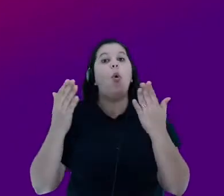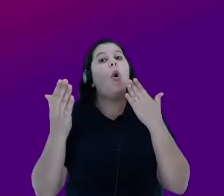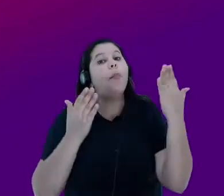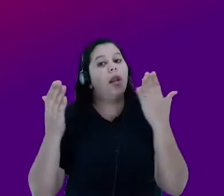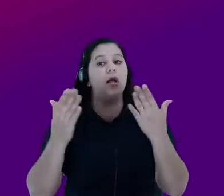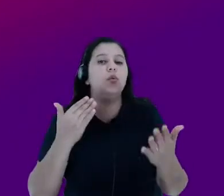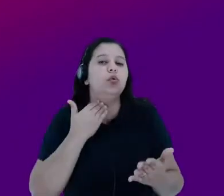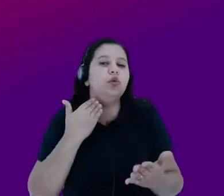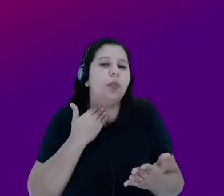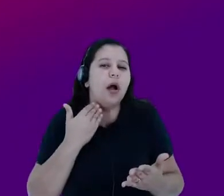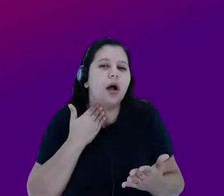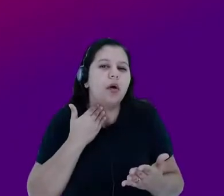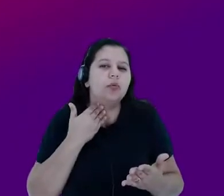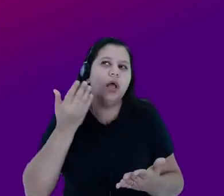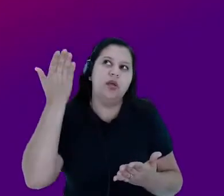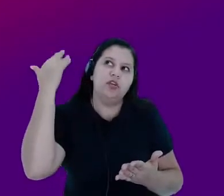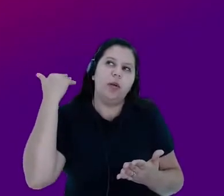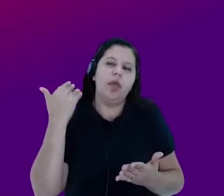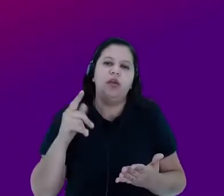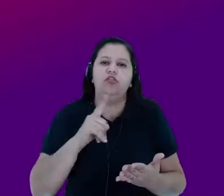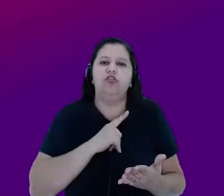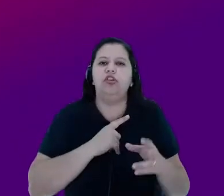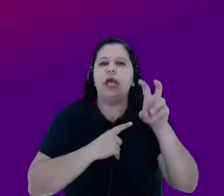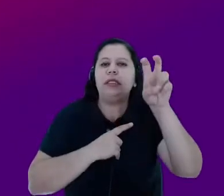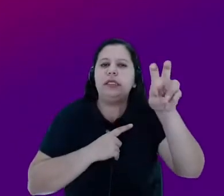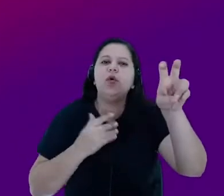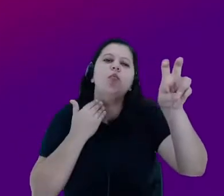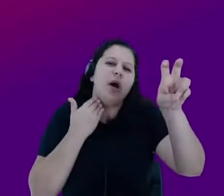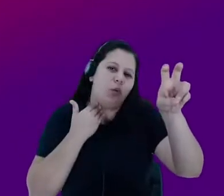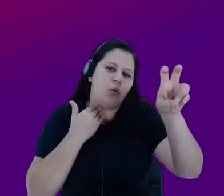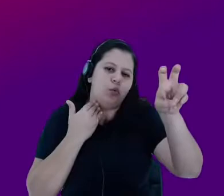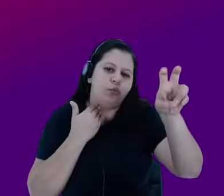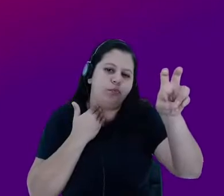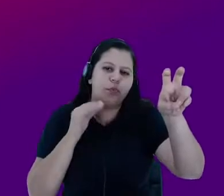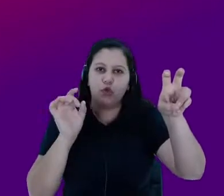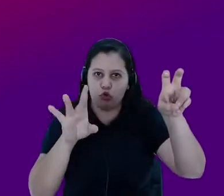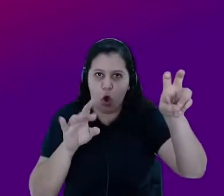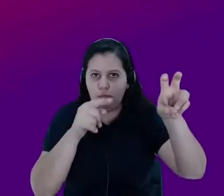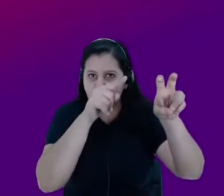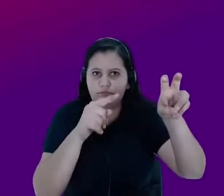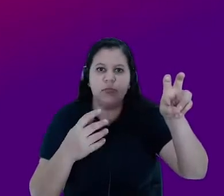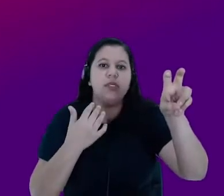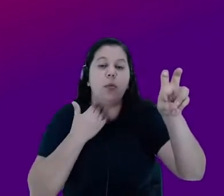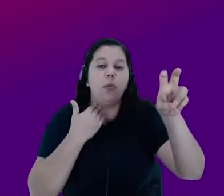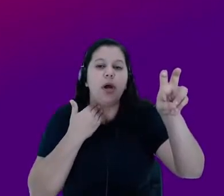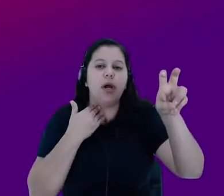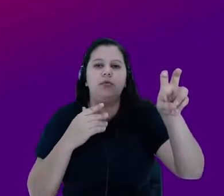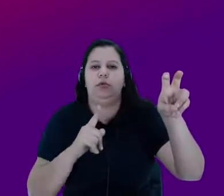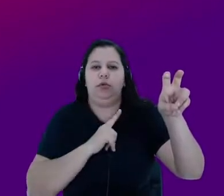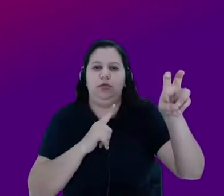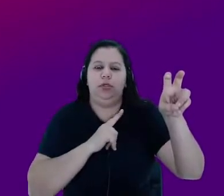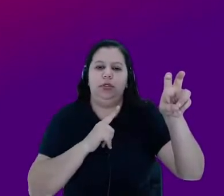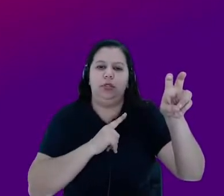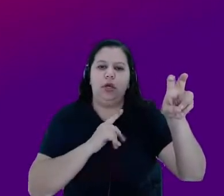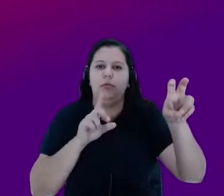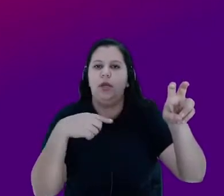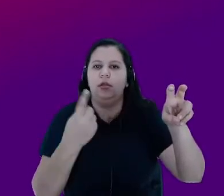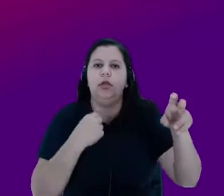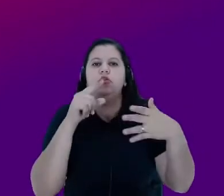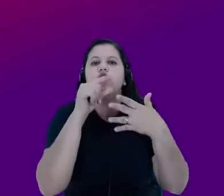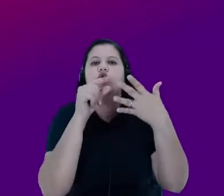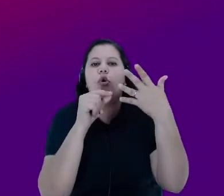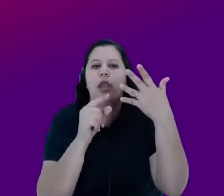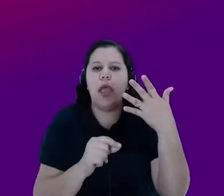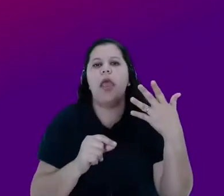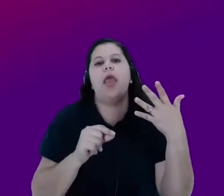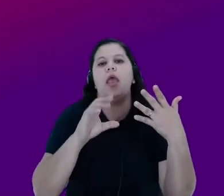a gente tinha 5 bancos, né? 5 bancos, os bancos tradicionais. Então eram esses que a gente tinha para escolher para abrir uma conta e tudo